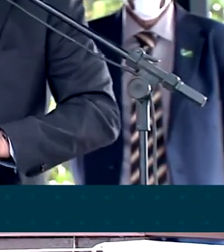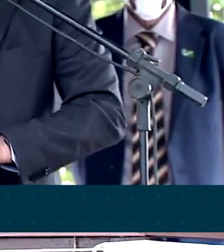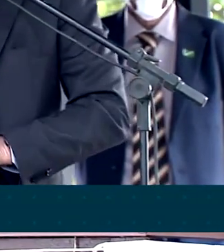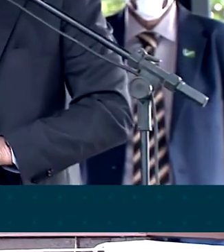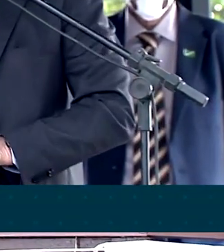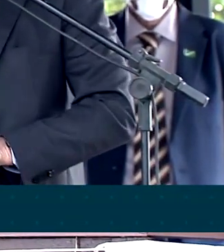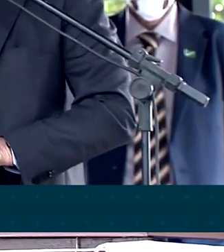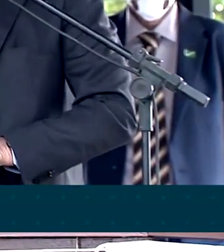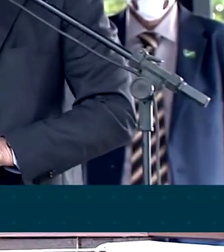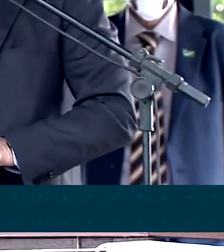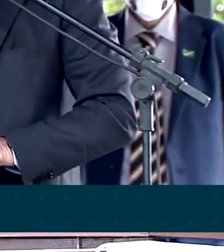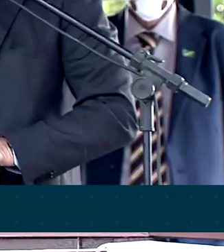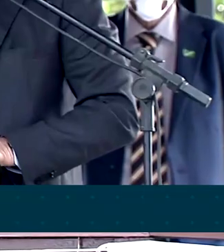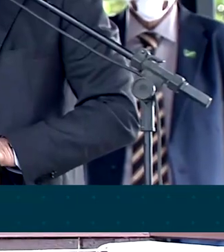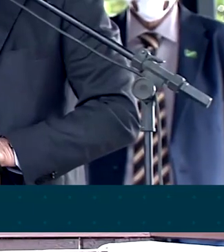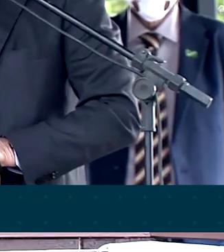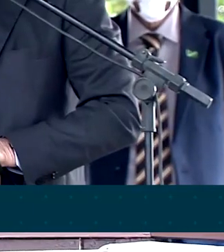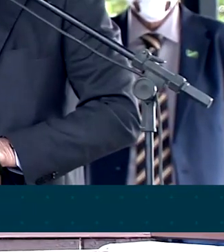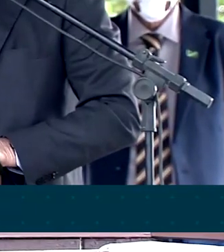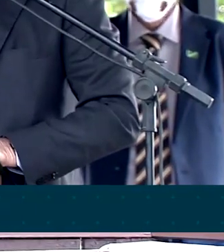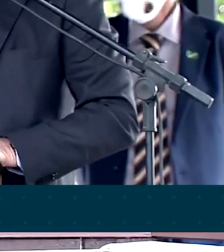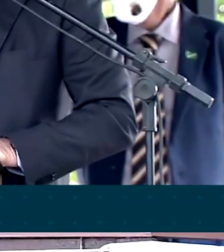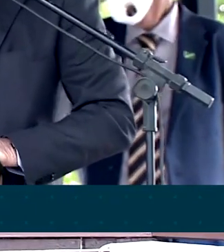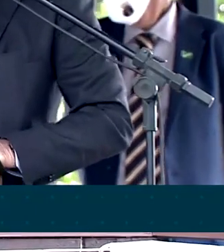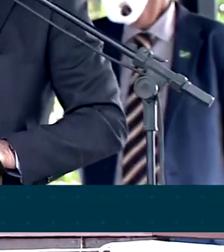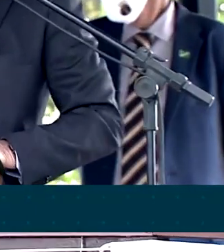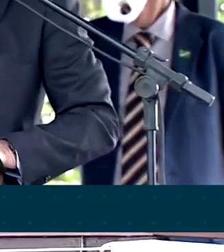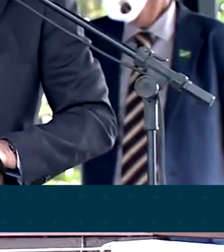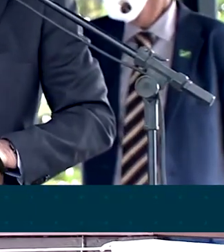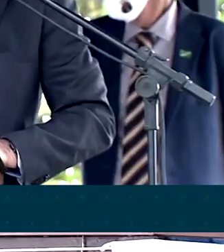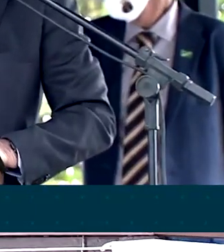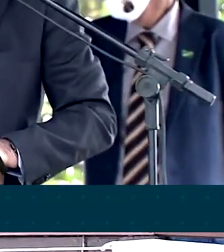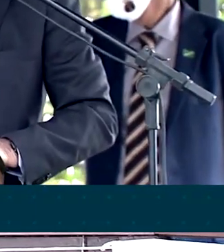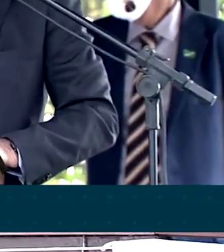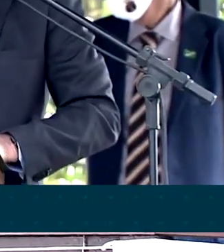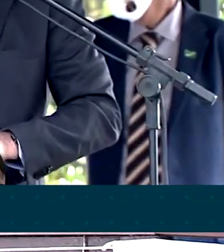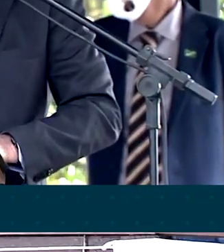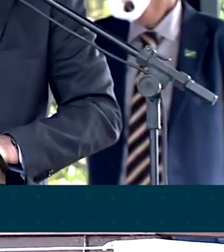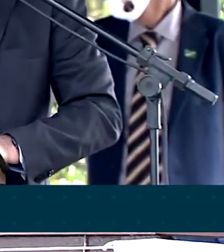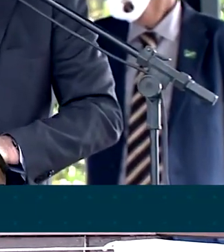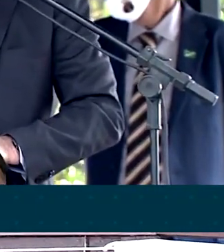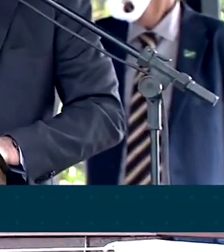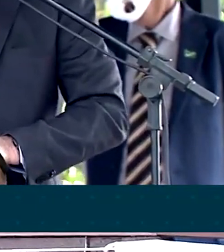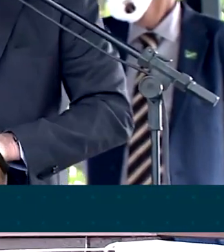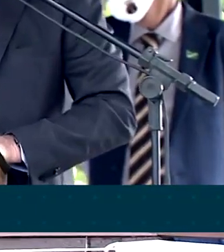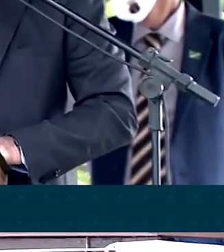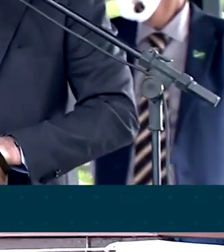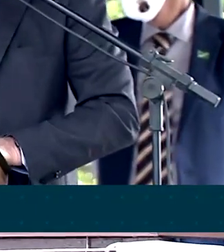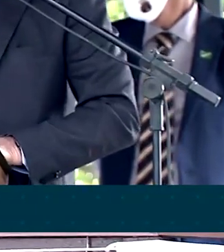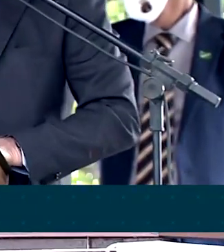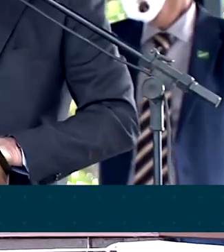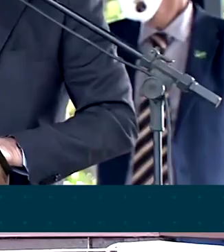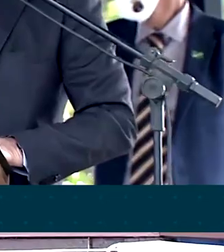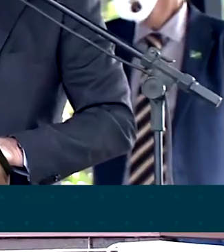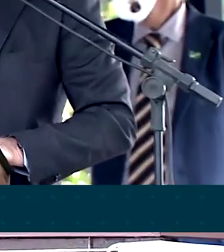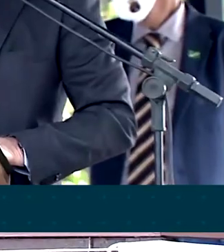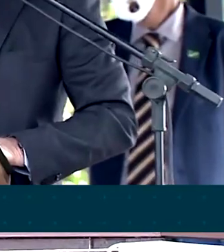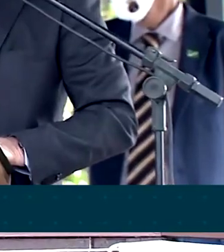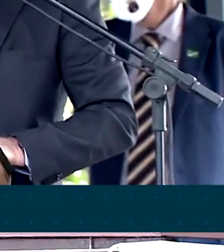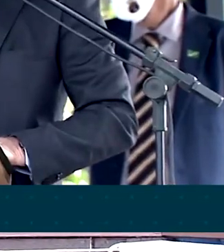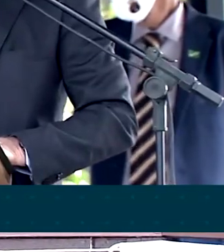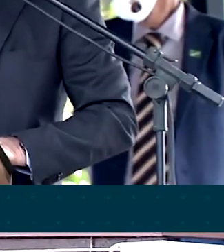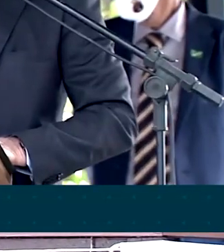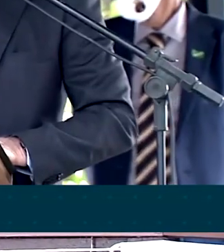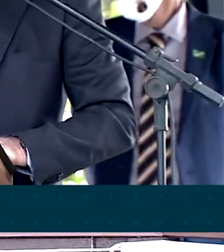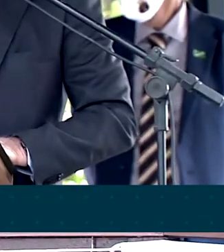atingido, que demonstra e comprova a dedicação, o empenho e a renúncia